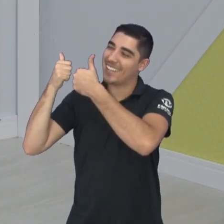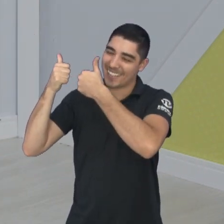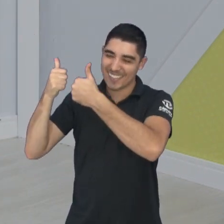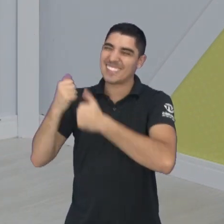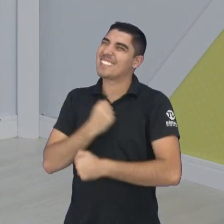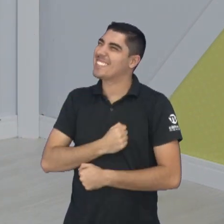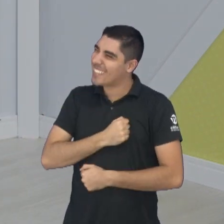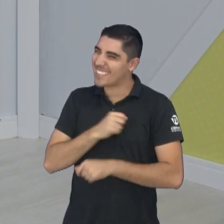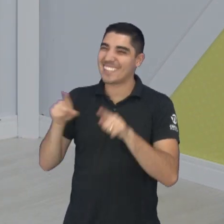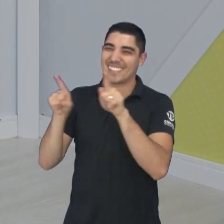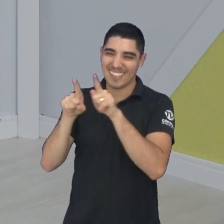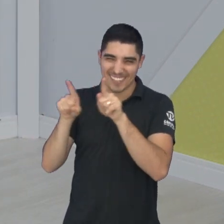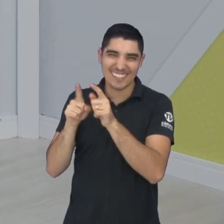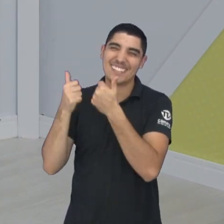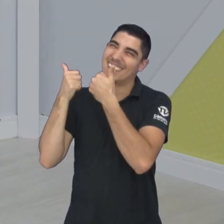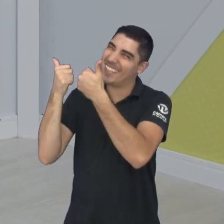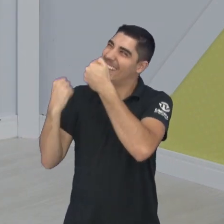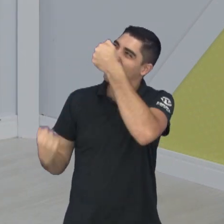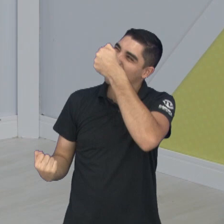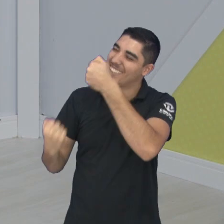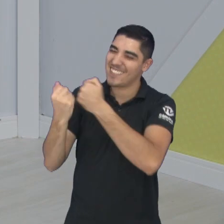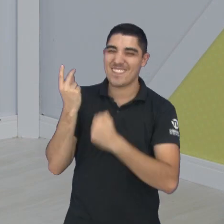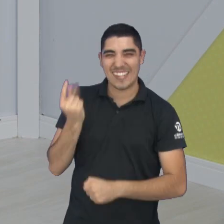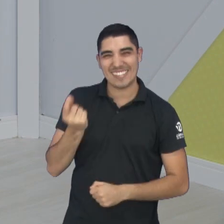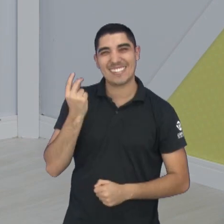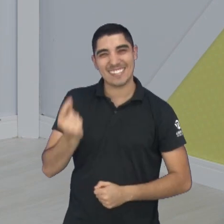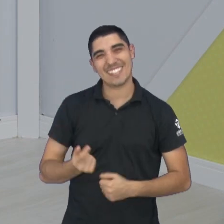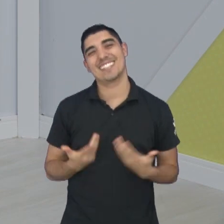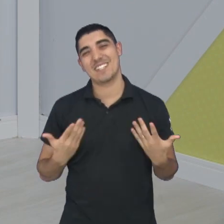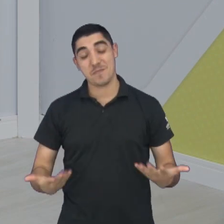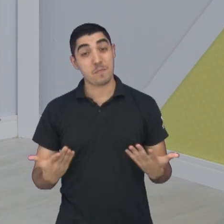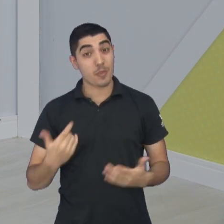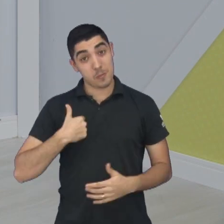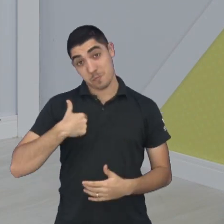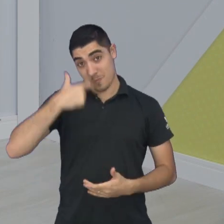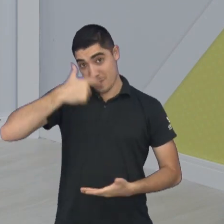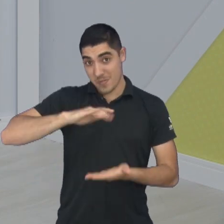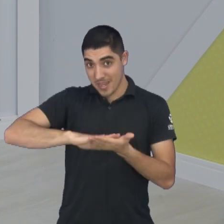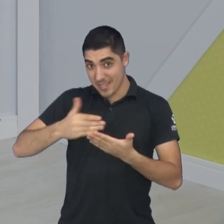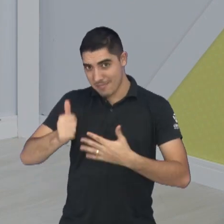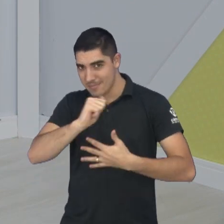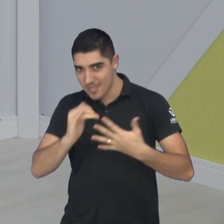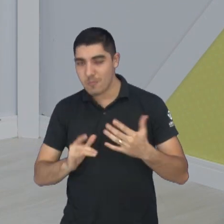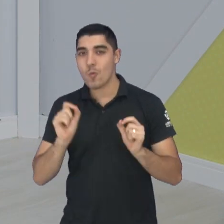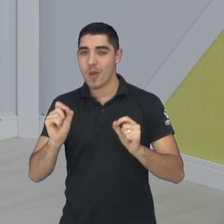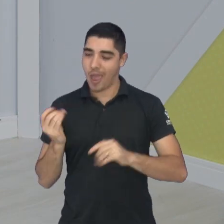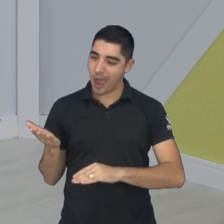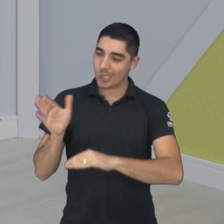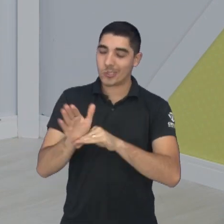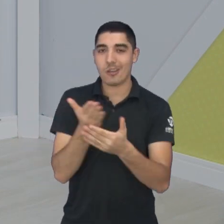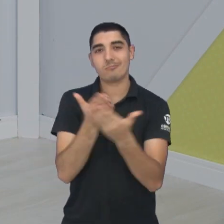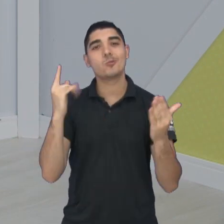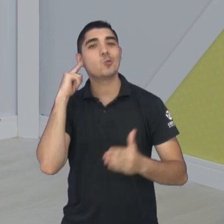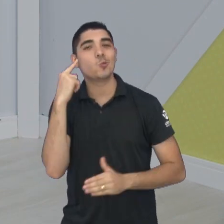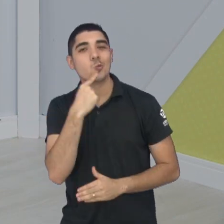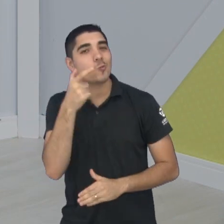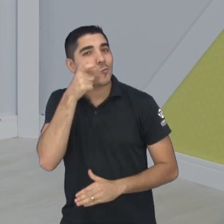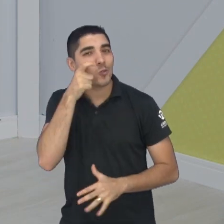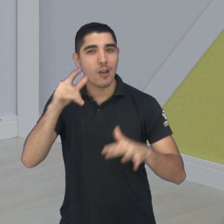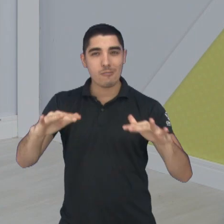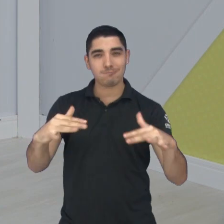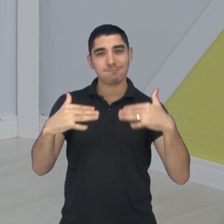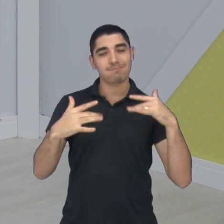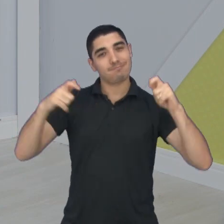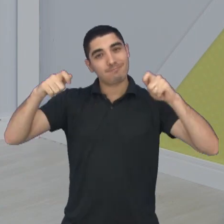com saudade desse toquinho maroto aqui do nosso Hora do Esporte. O Luizão, que sempre leva informação para a comunidade surda que acompanha o nosso